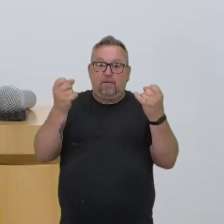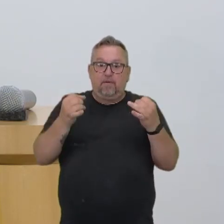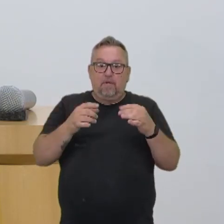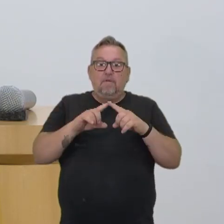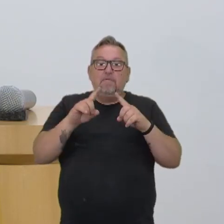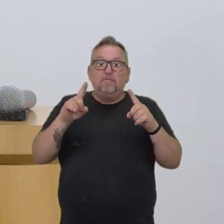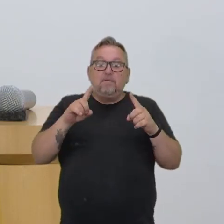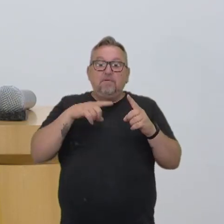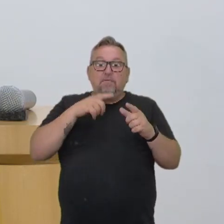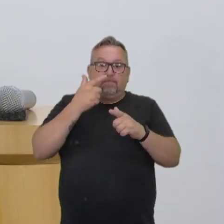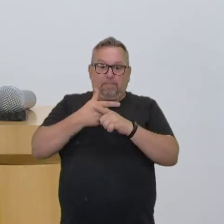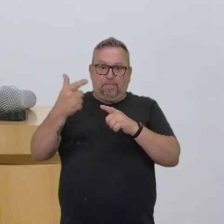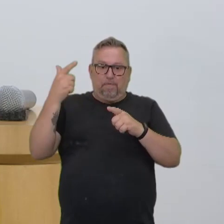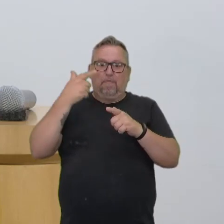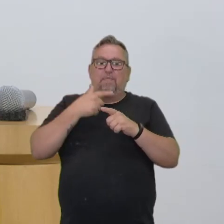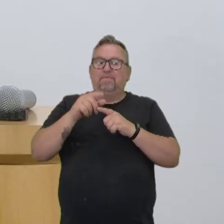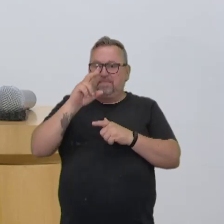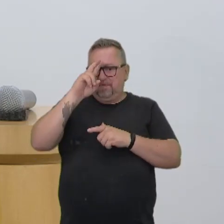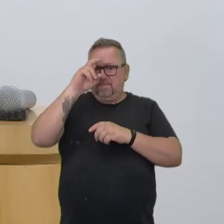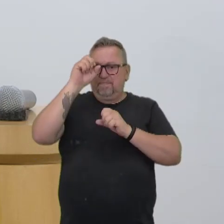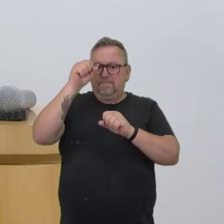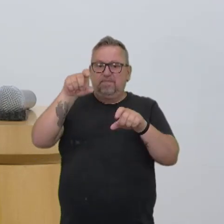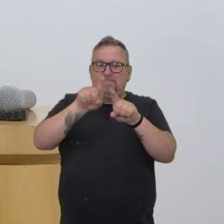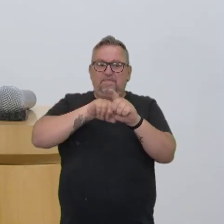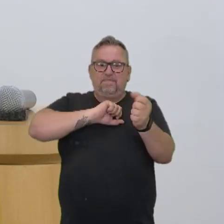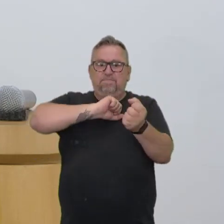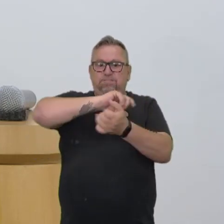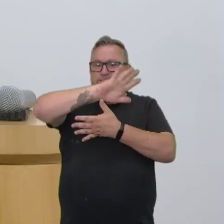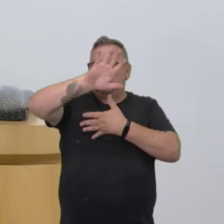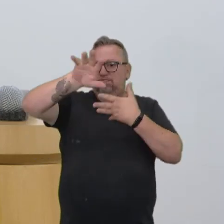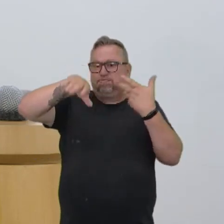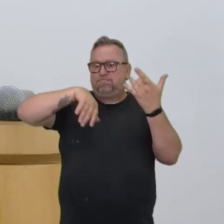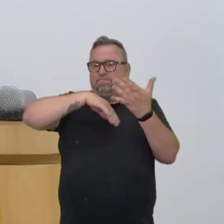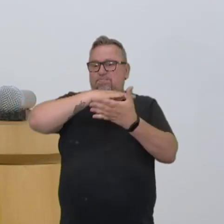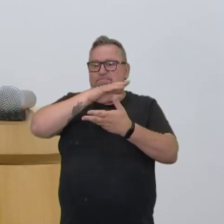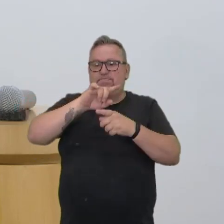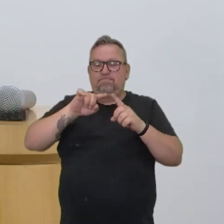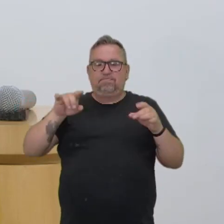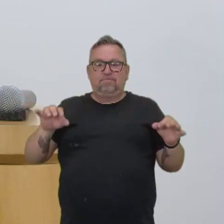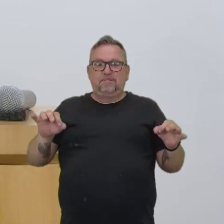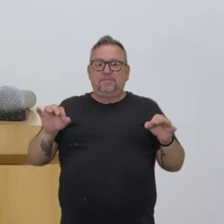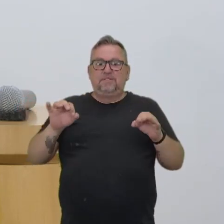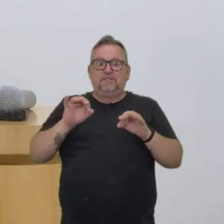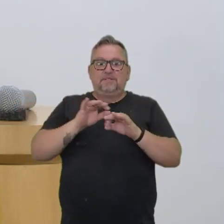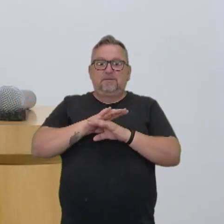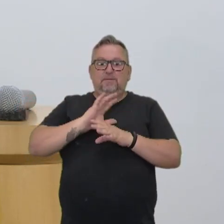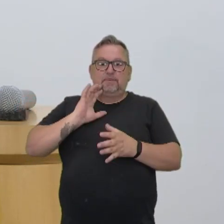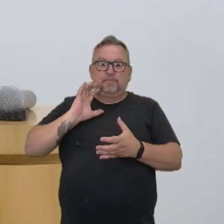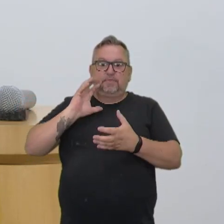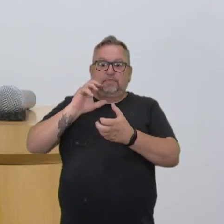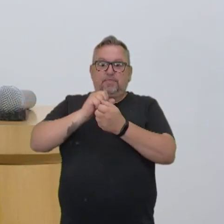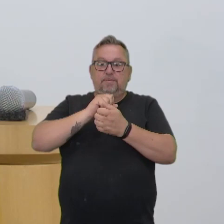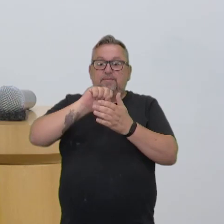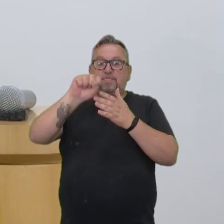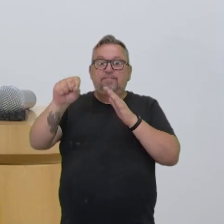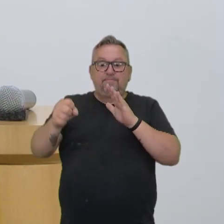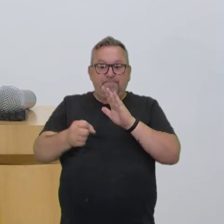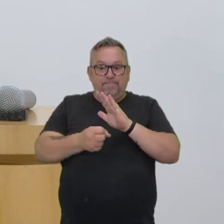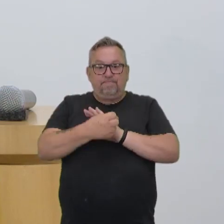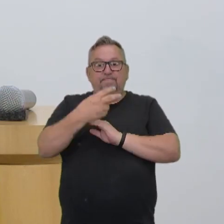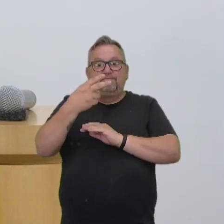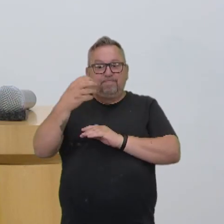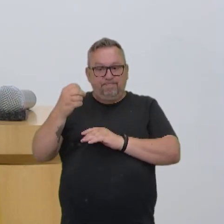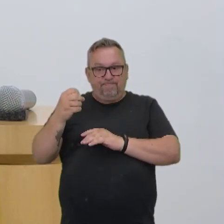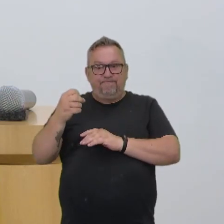espasmo caótico e destrutivo de horror que acabou engolindo parte do século XX, que eu diria